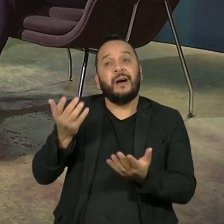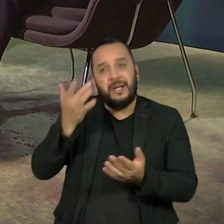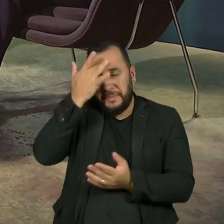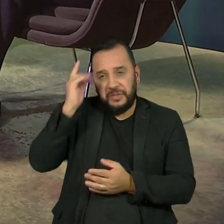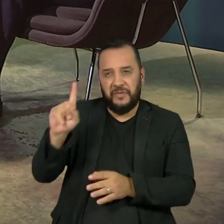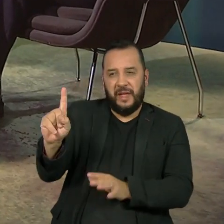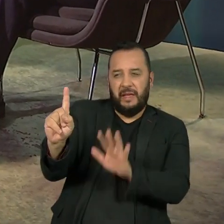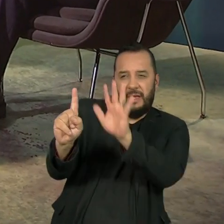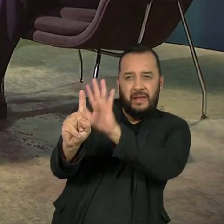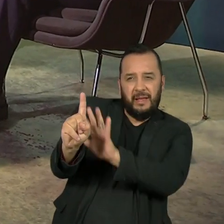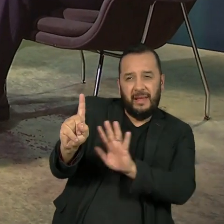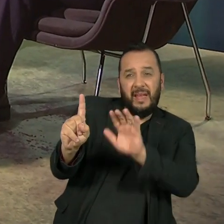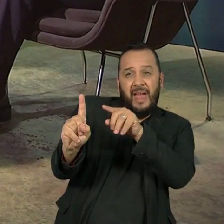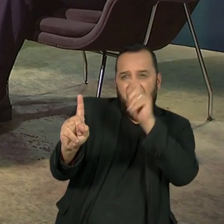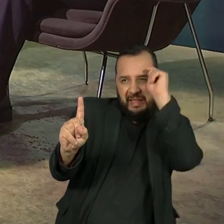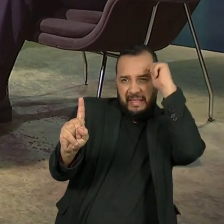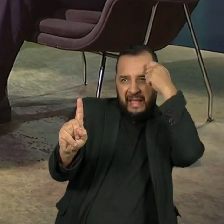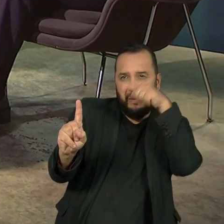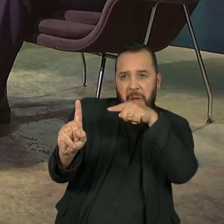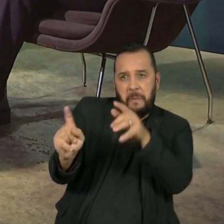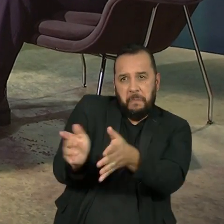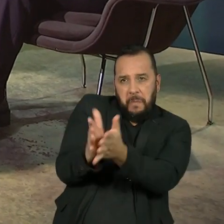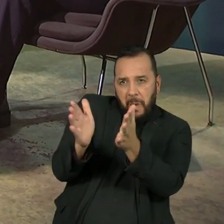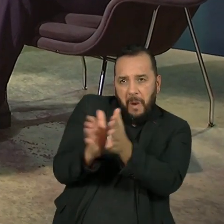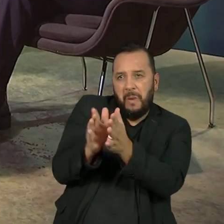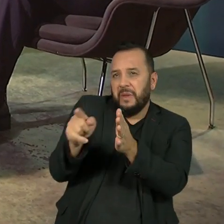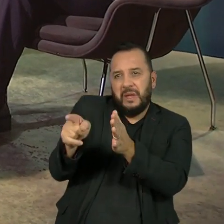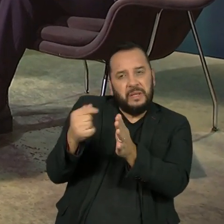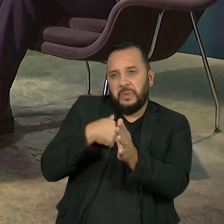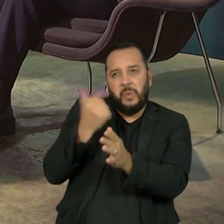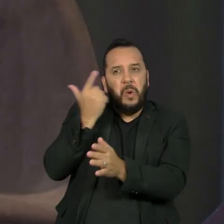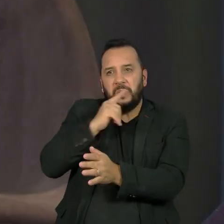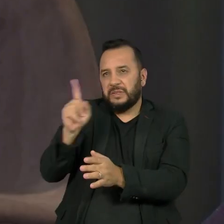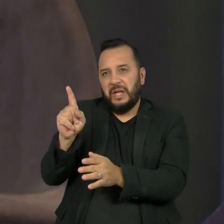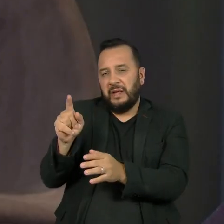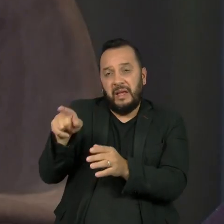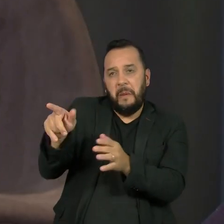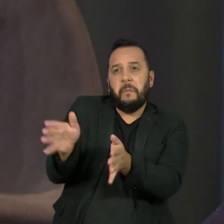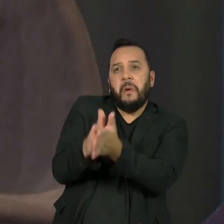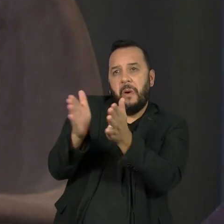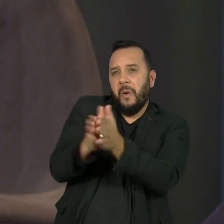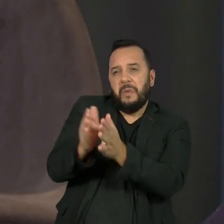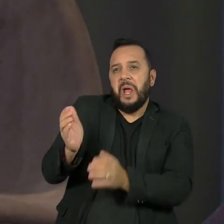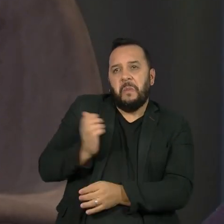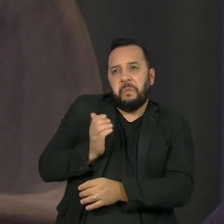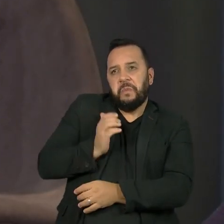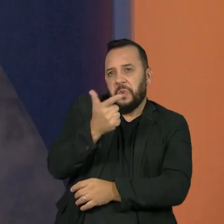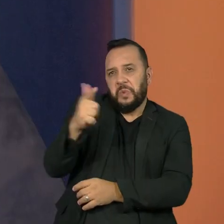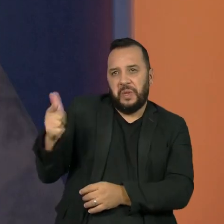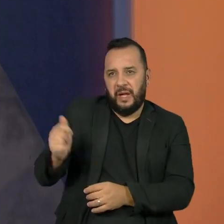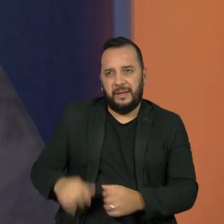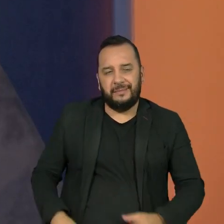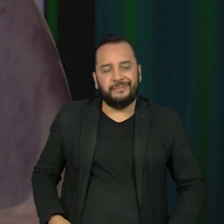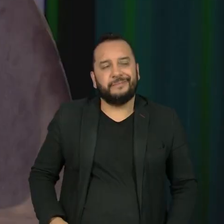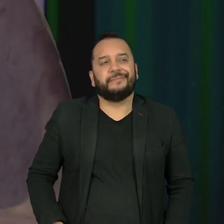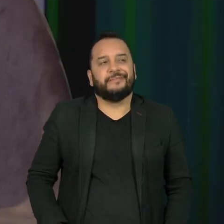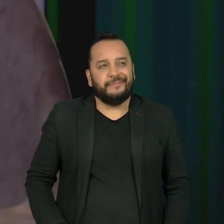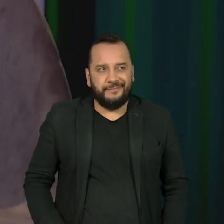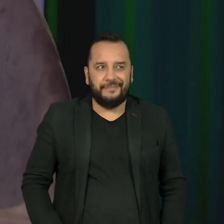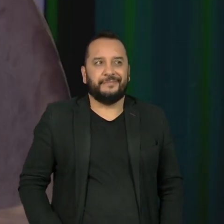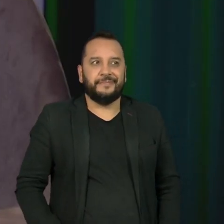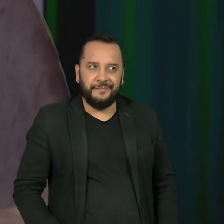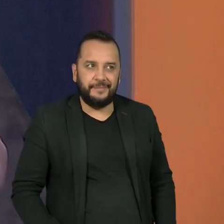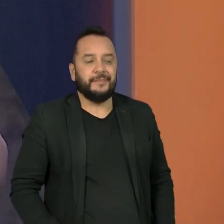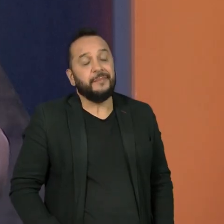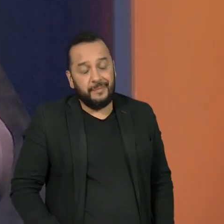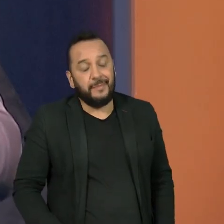as pessoas brancas sobre pessoas negras, é que nós não temos poder aquisitivo e não merecemos estar naquele lugar. Agora, Luanda,